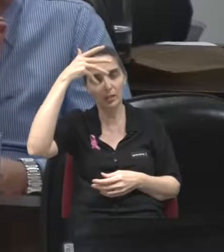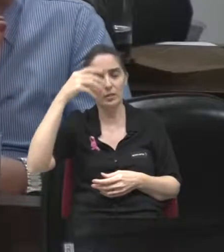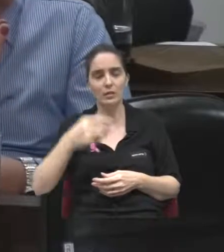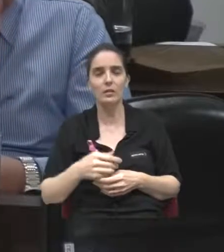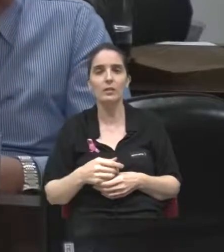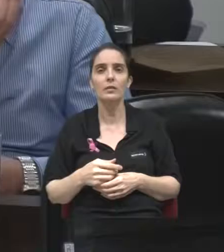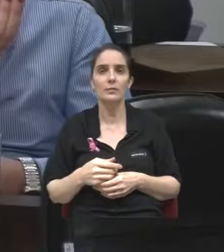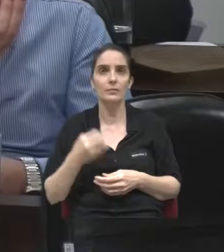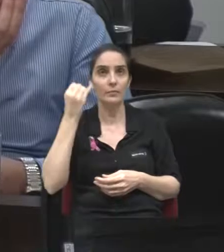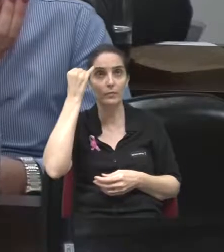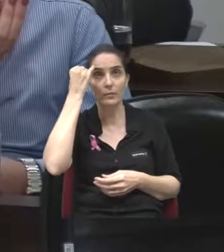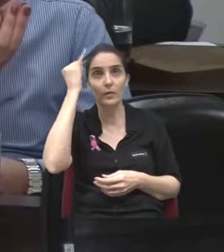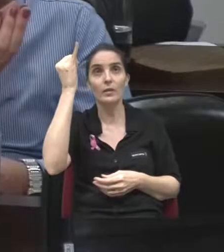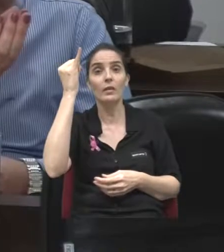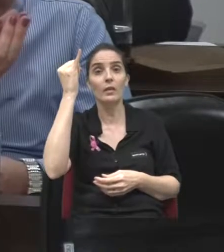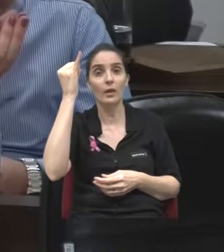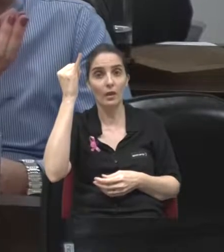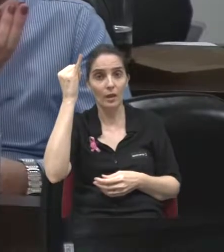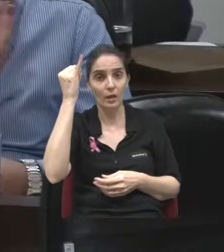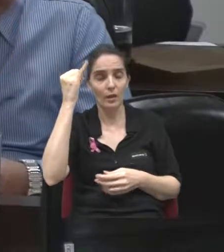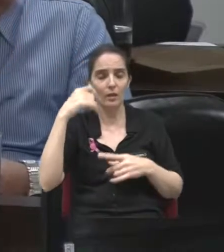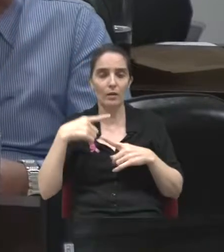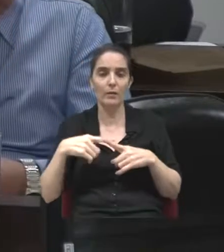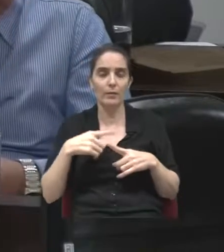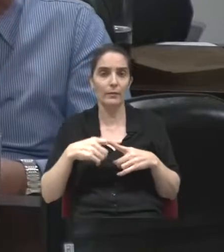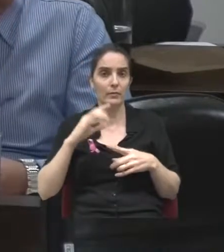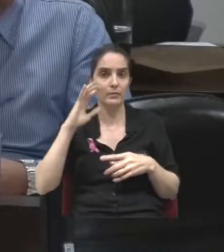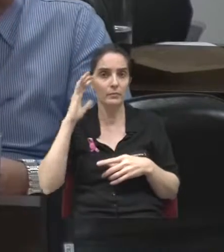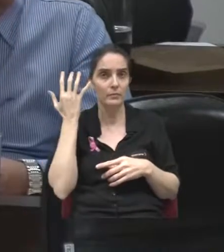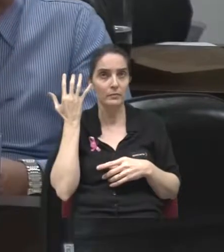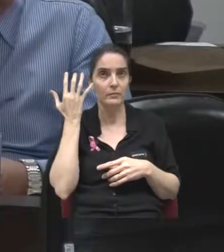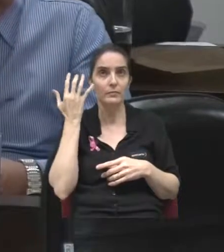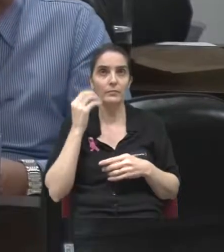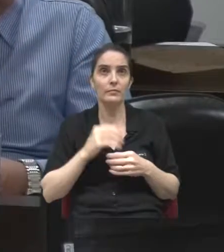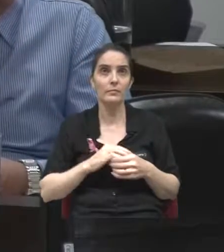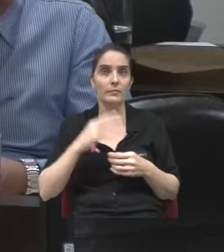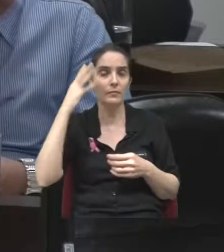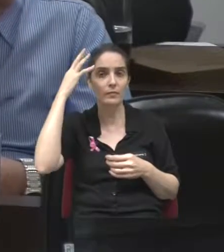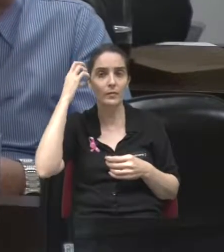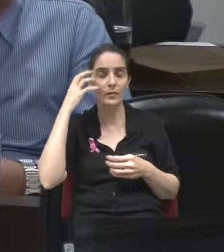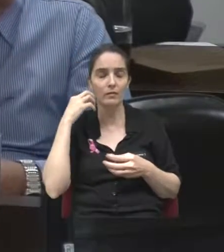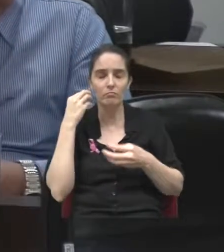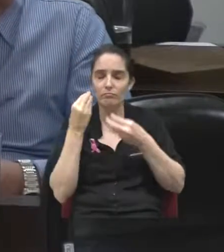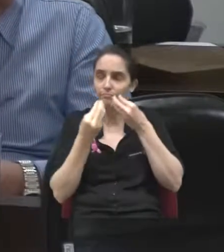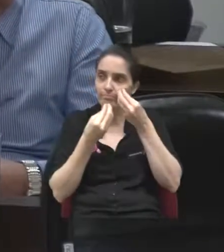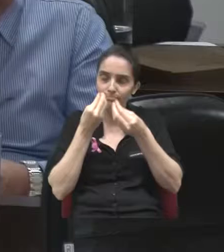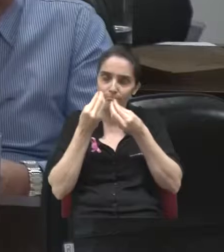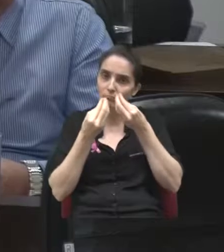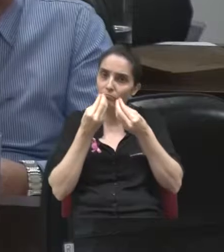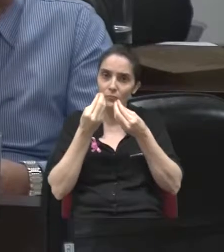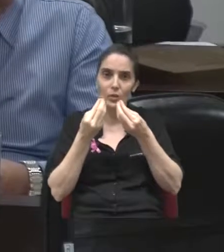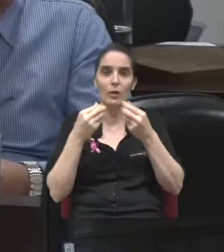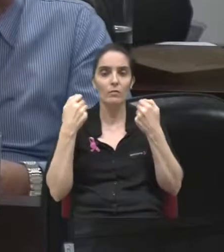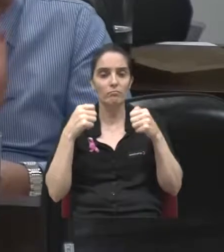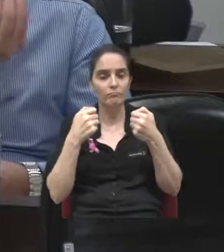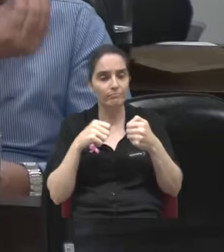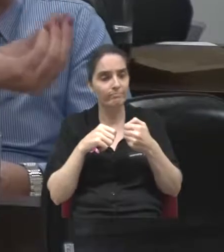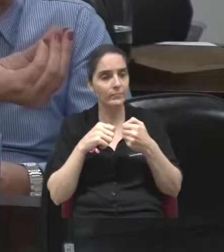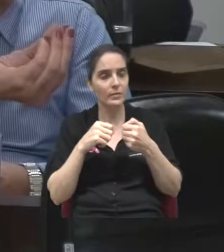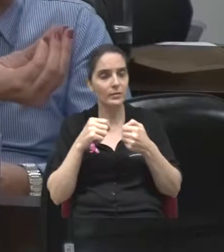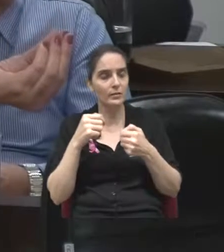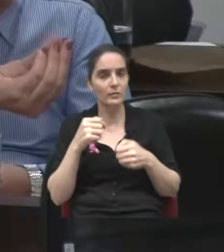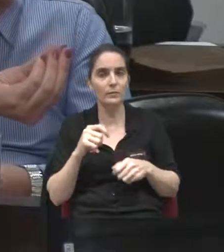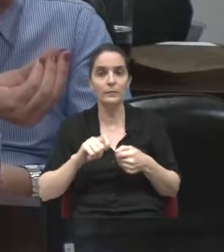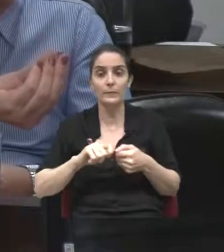vereadora, que quando aconteceu isso, eu também fiquei pensando, eu falei, preciso fazer alguma coisa. Mas a